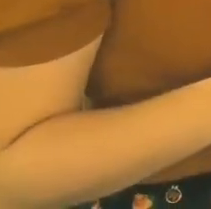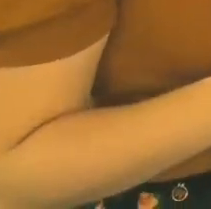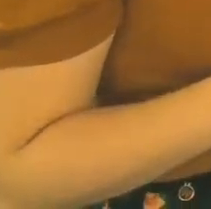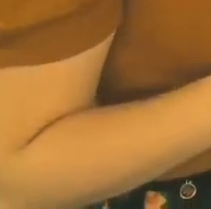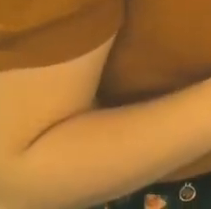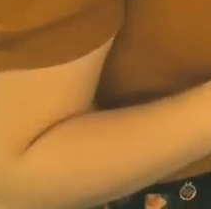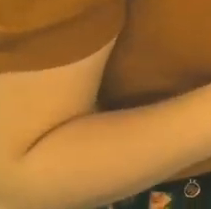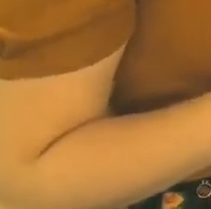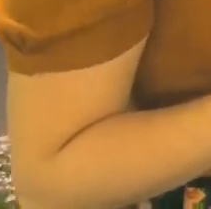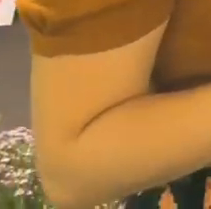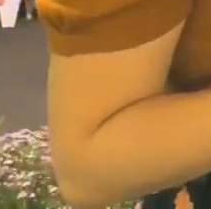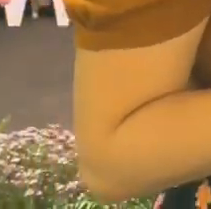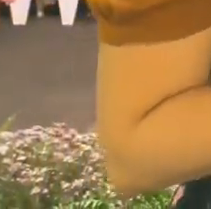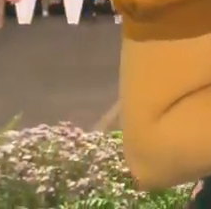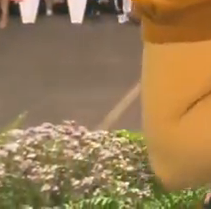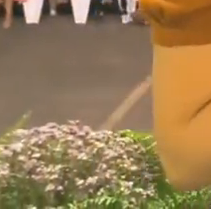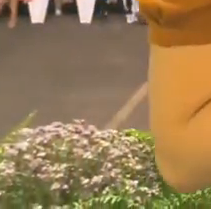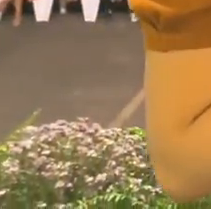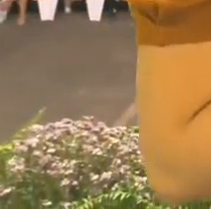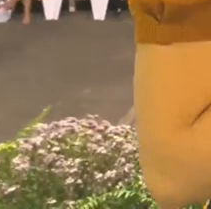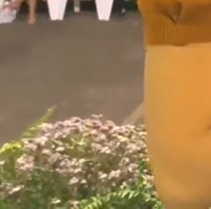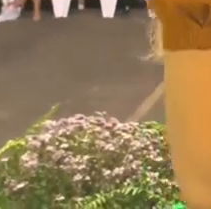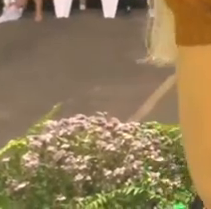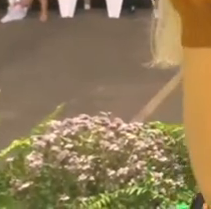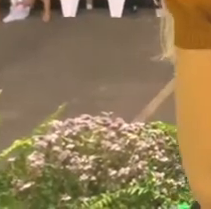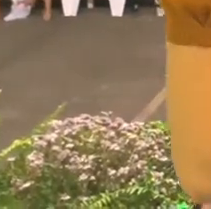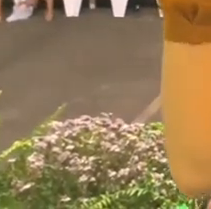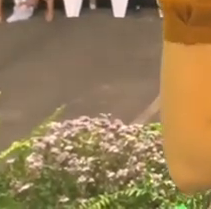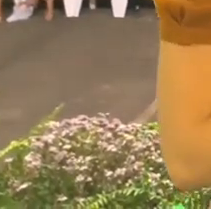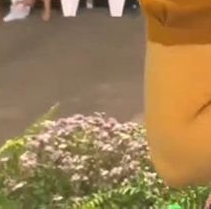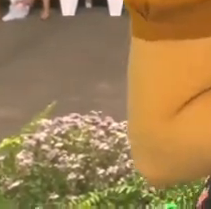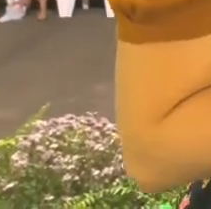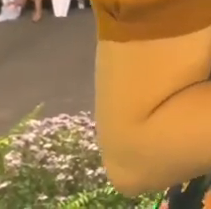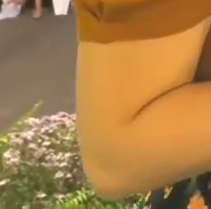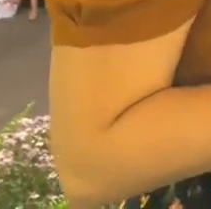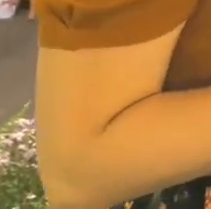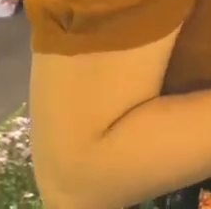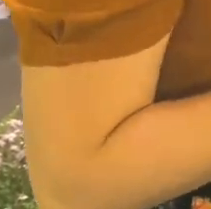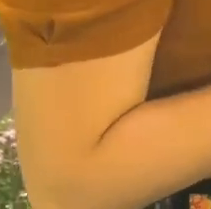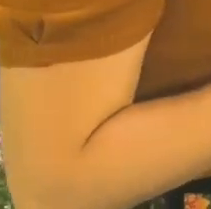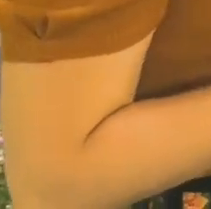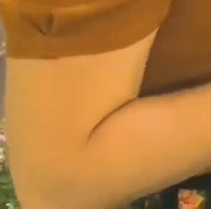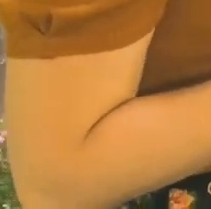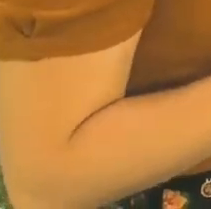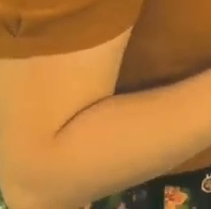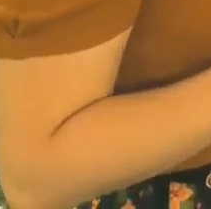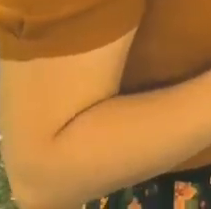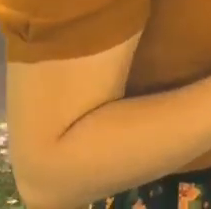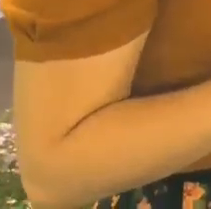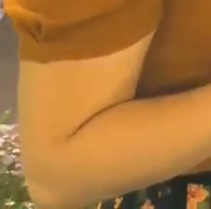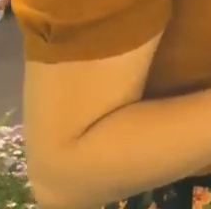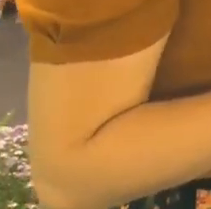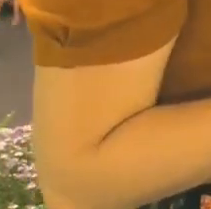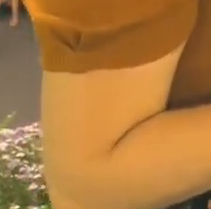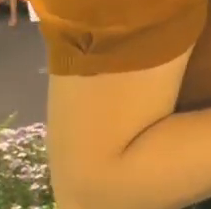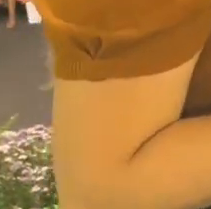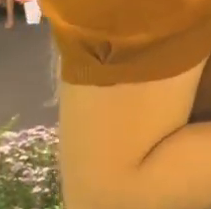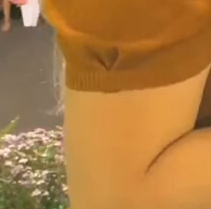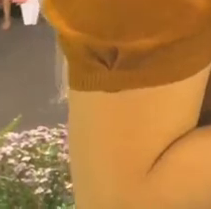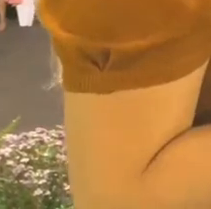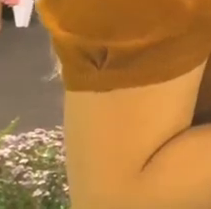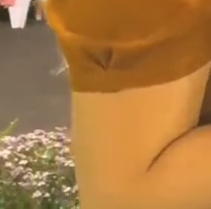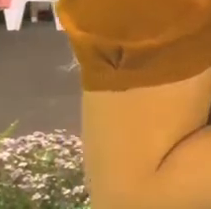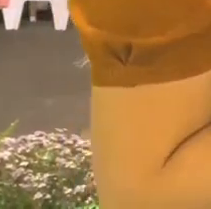do evento emprestou pra gente você deu duas câmeras maravilhosas pra gente estar fazendo isso e tem sido um trabalho